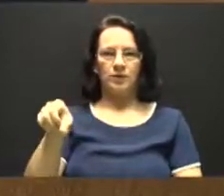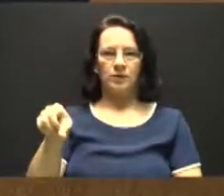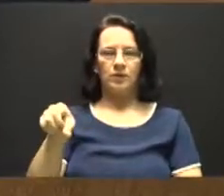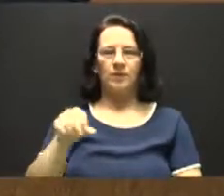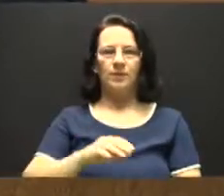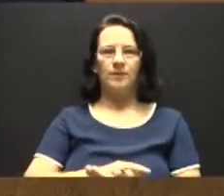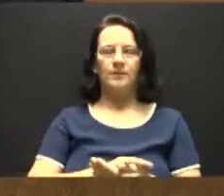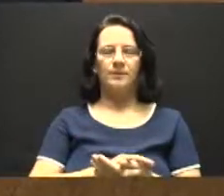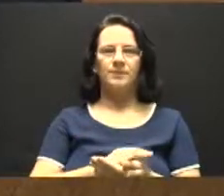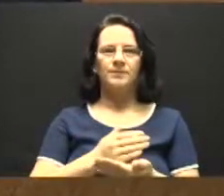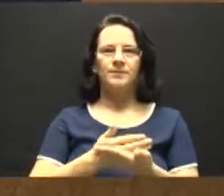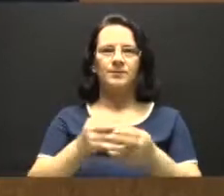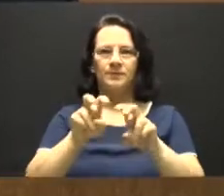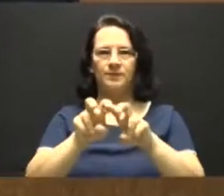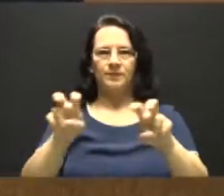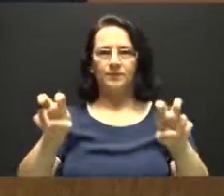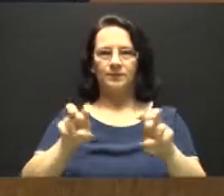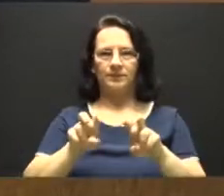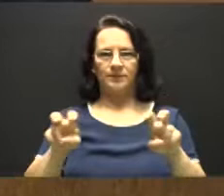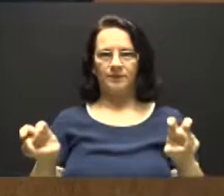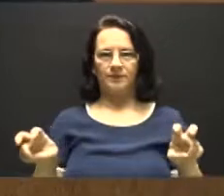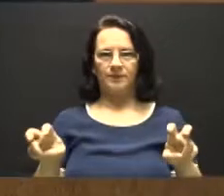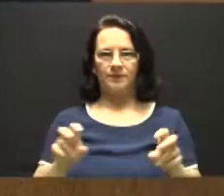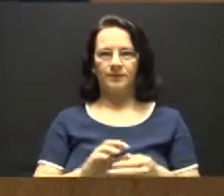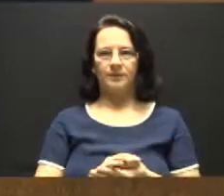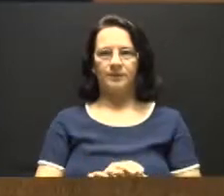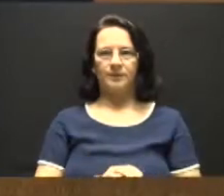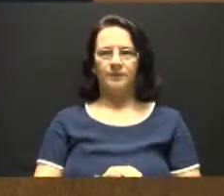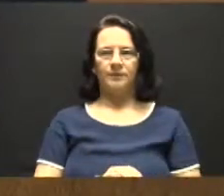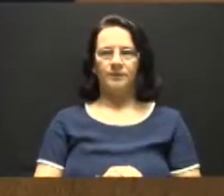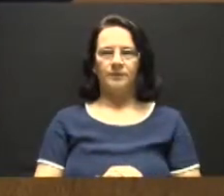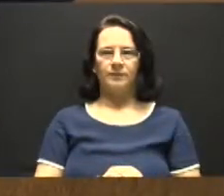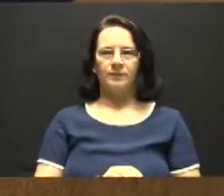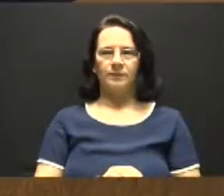para fazer parte da mesa as seguintes autoridades